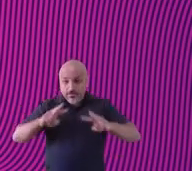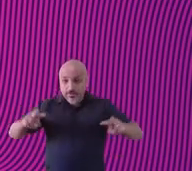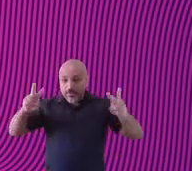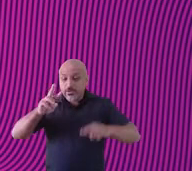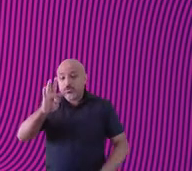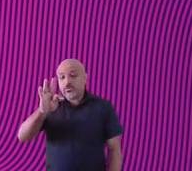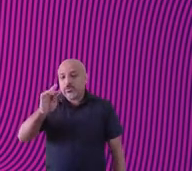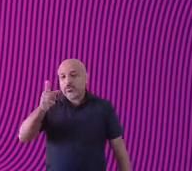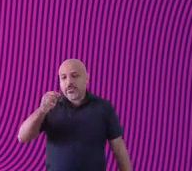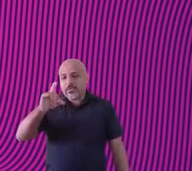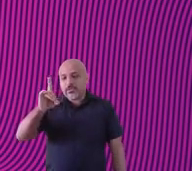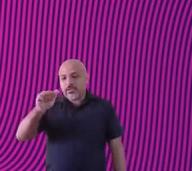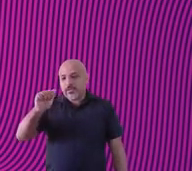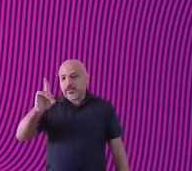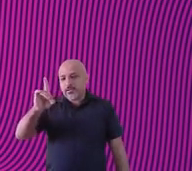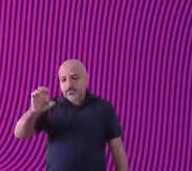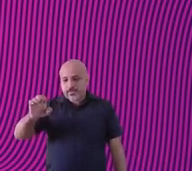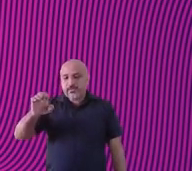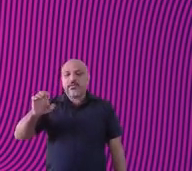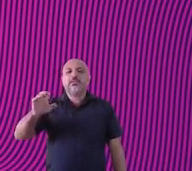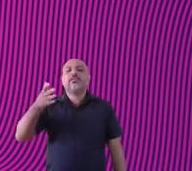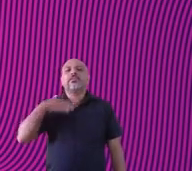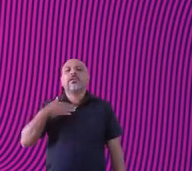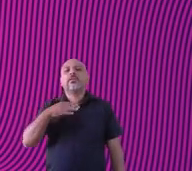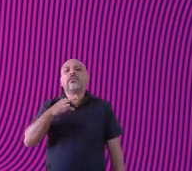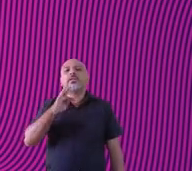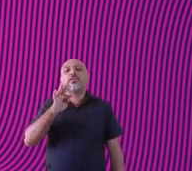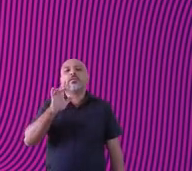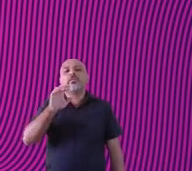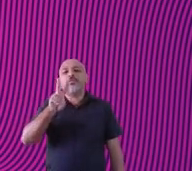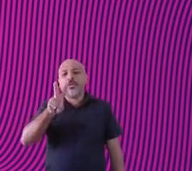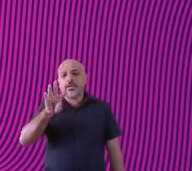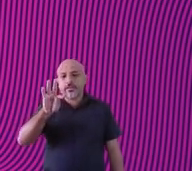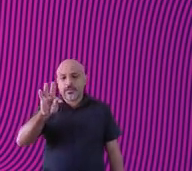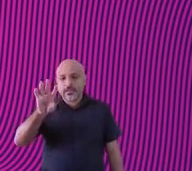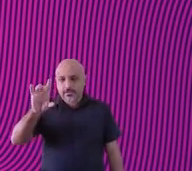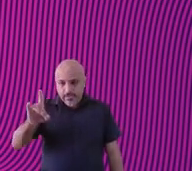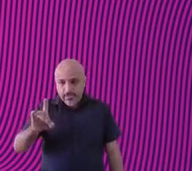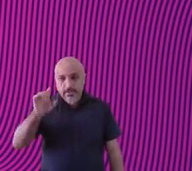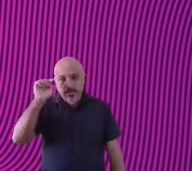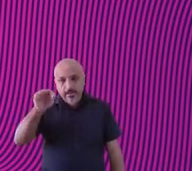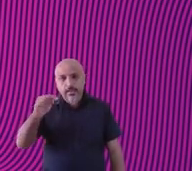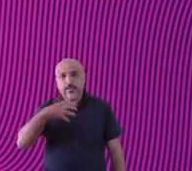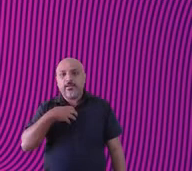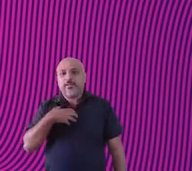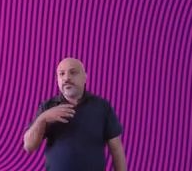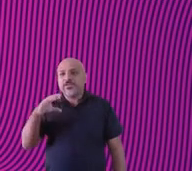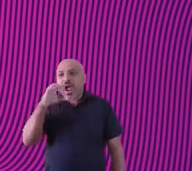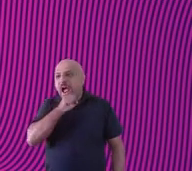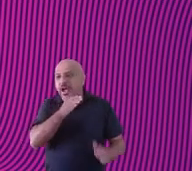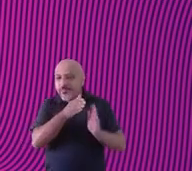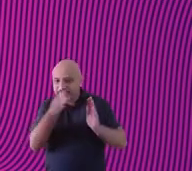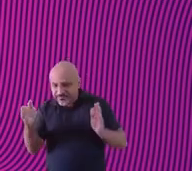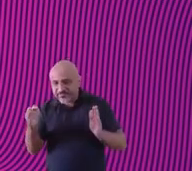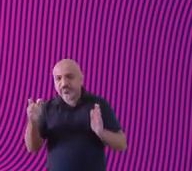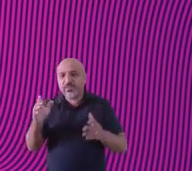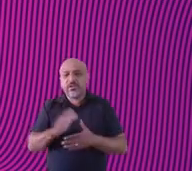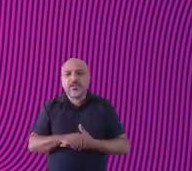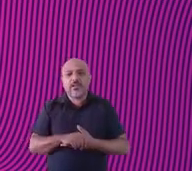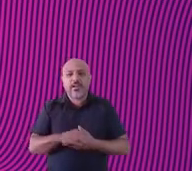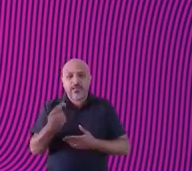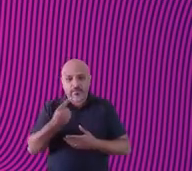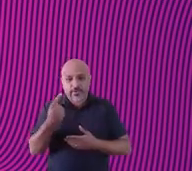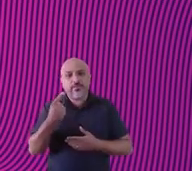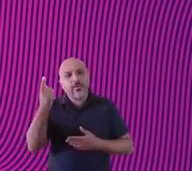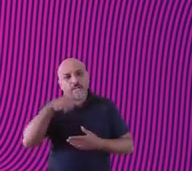toxicidade do da talidomida do CTB nesse tiro curto O que é ih primeira